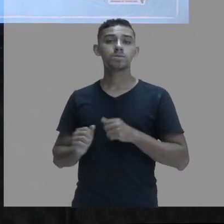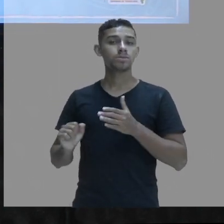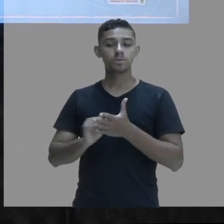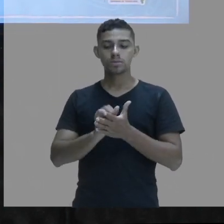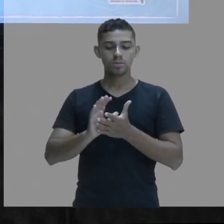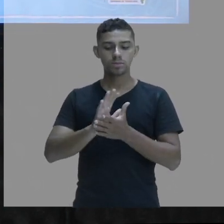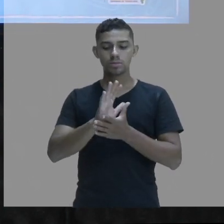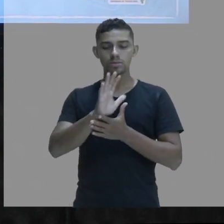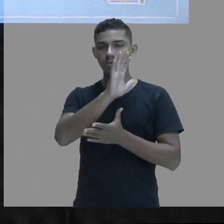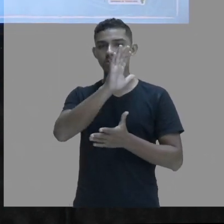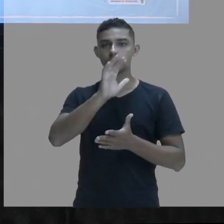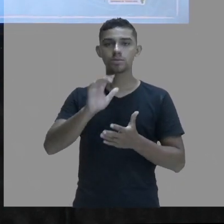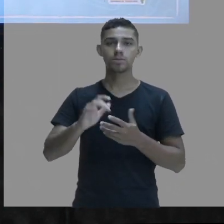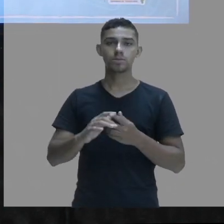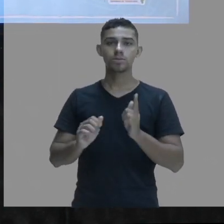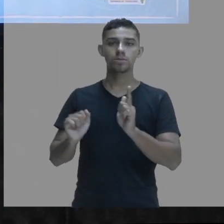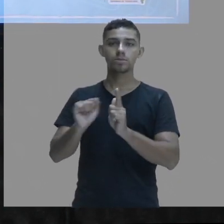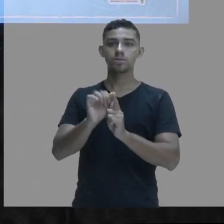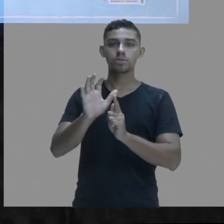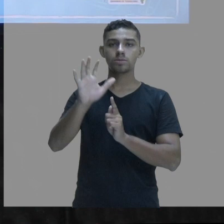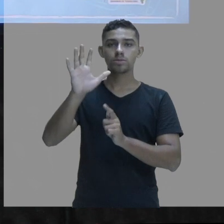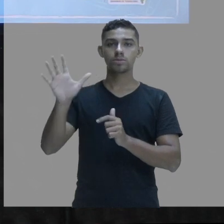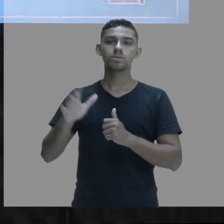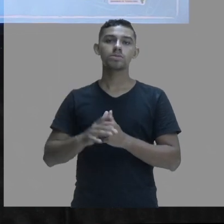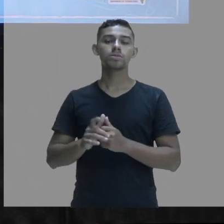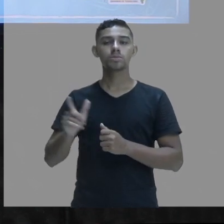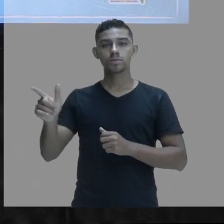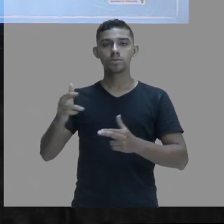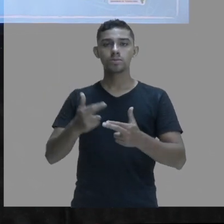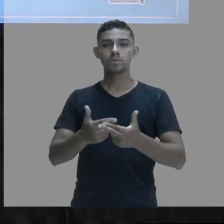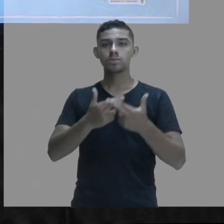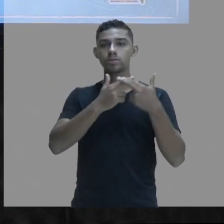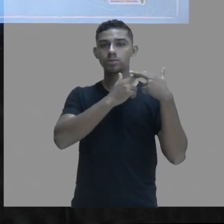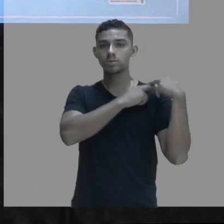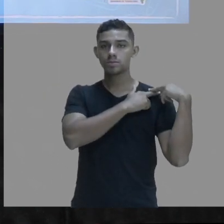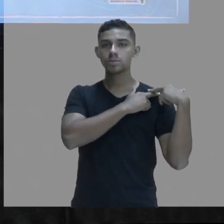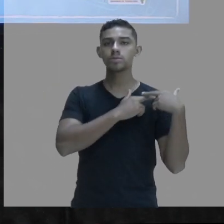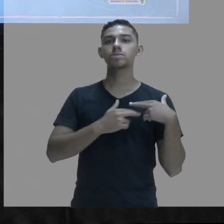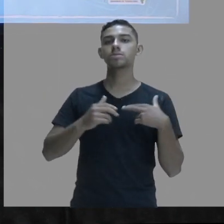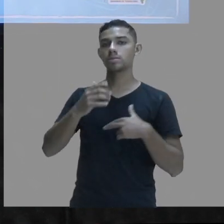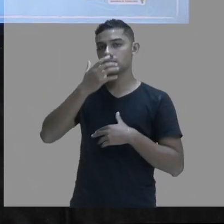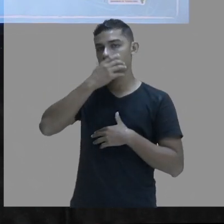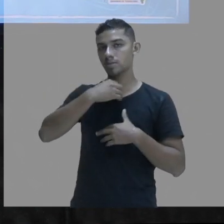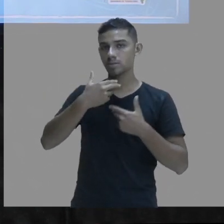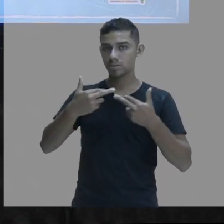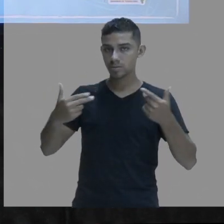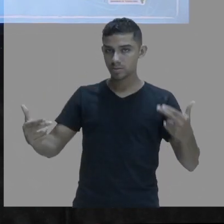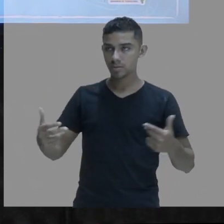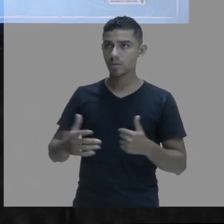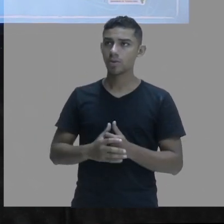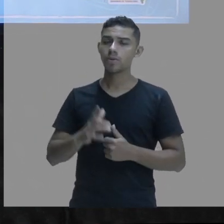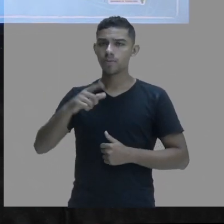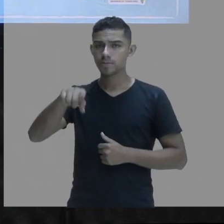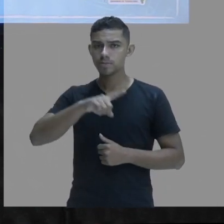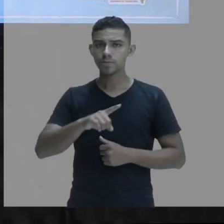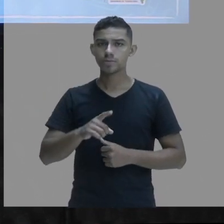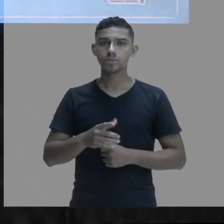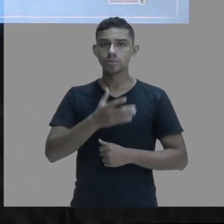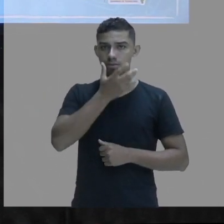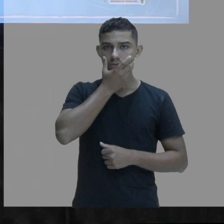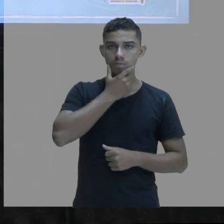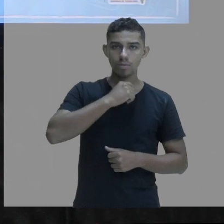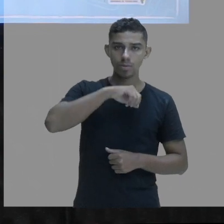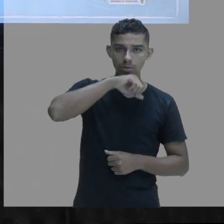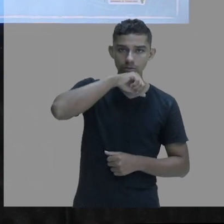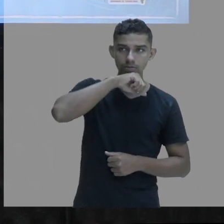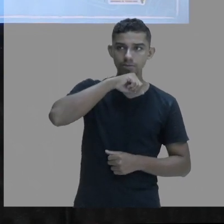gás responsável pelo amadurecimento das frutas. Se você já viu seu pai